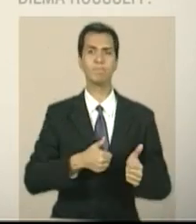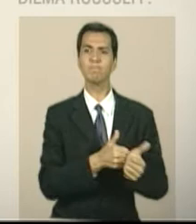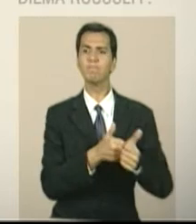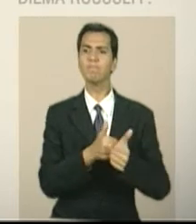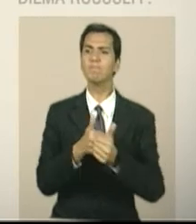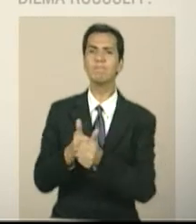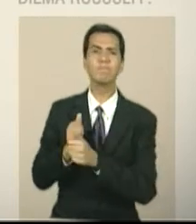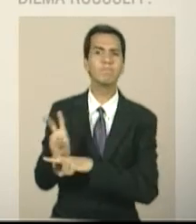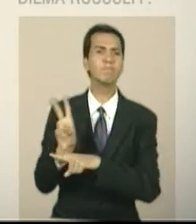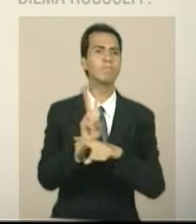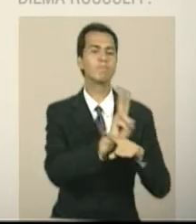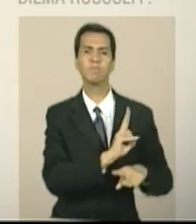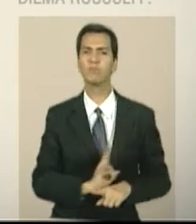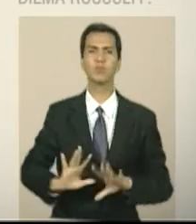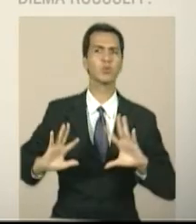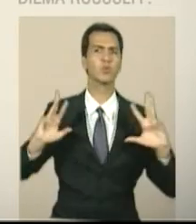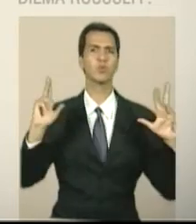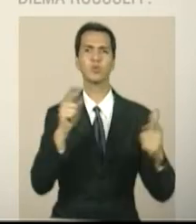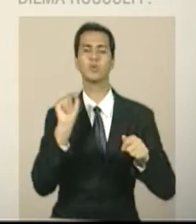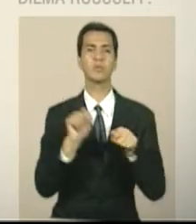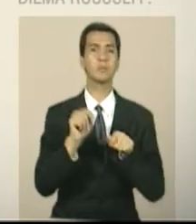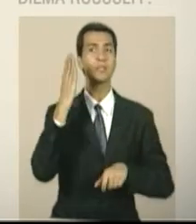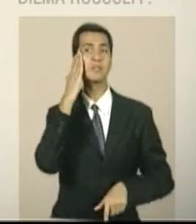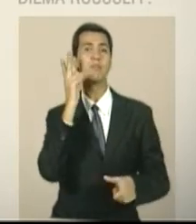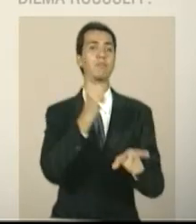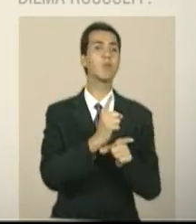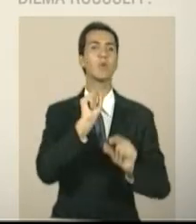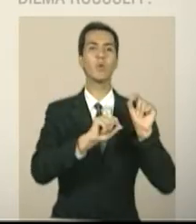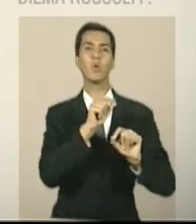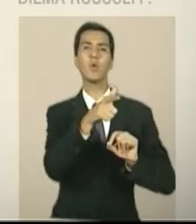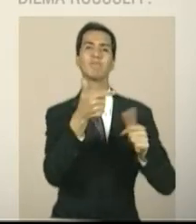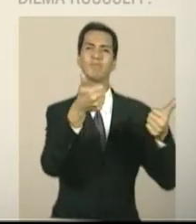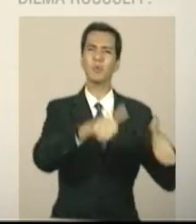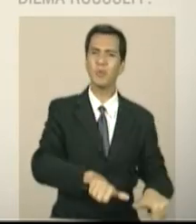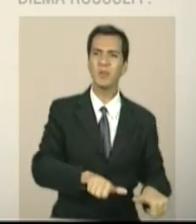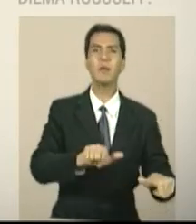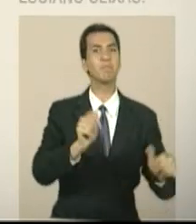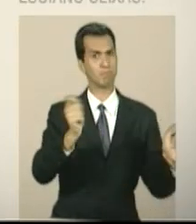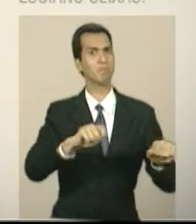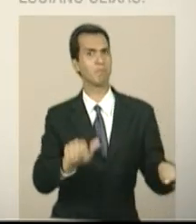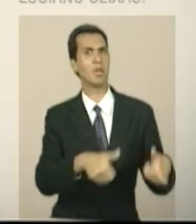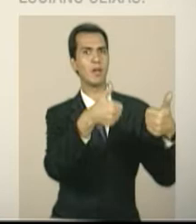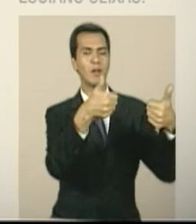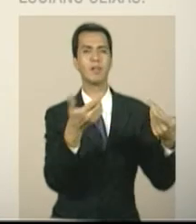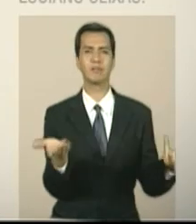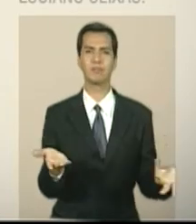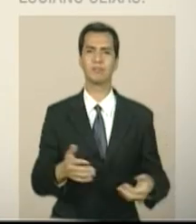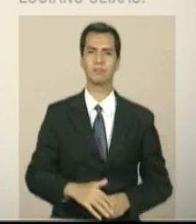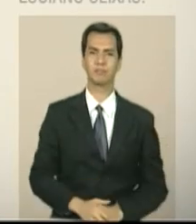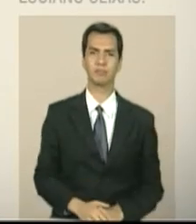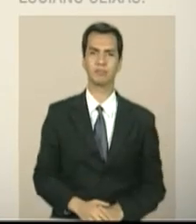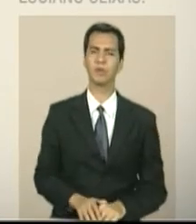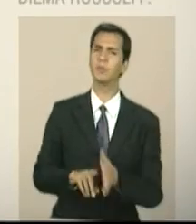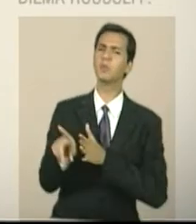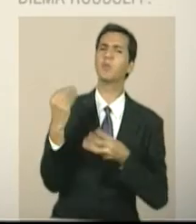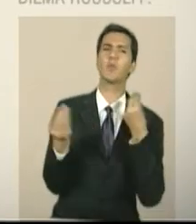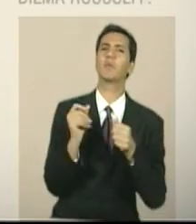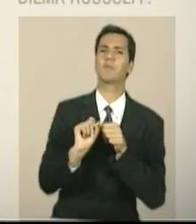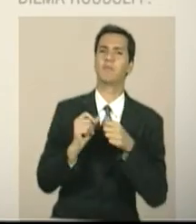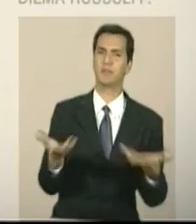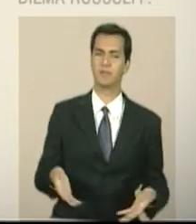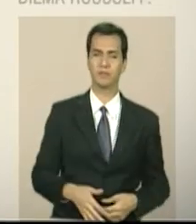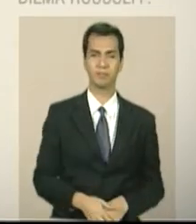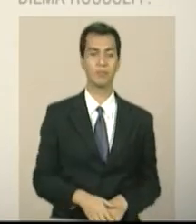passo a passo e saber onde não está bom atendimento onde ele pode melhorar e Como isso acontece presidenta